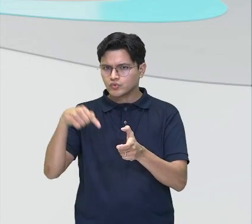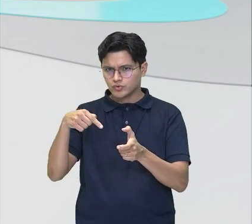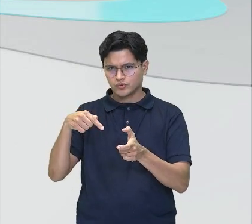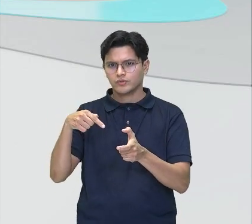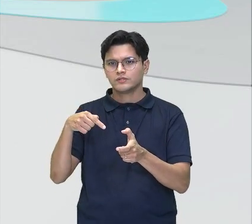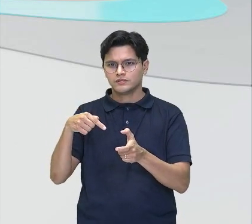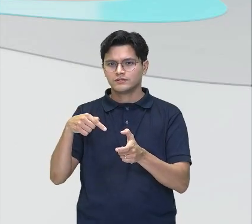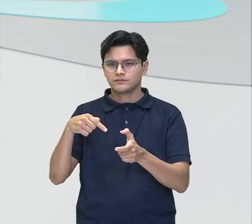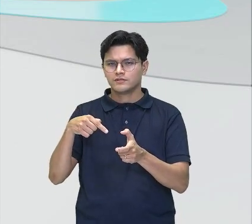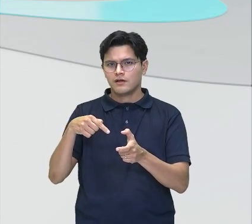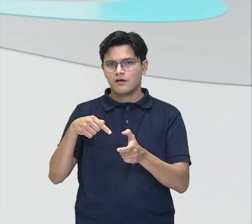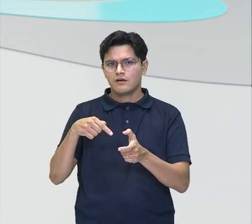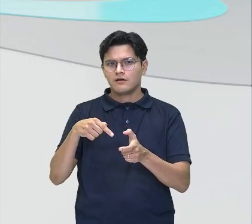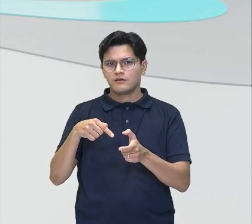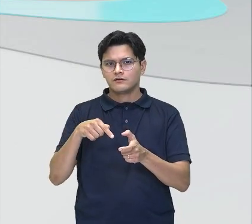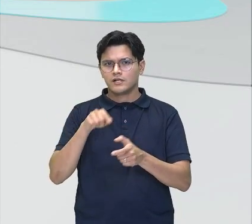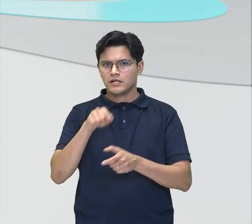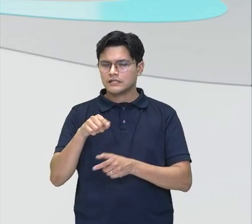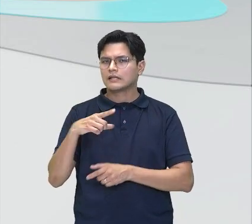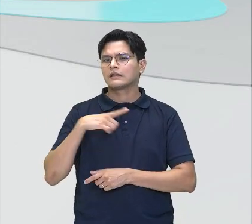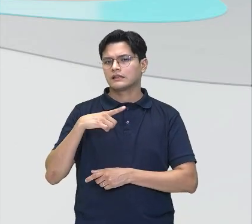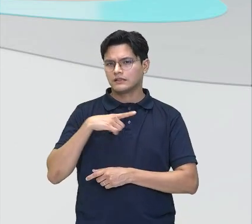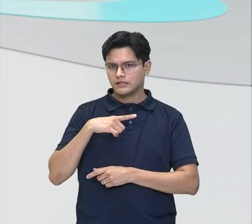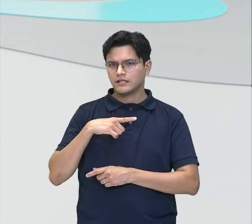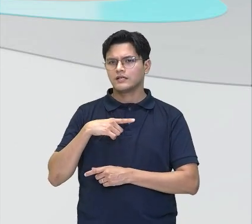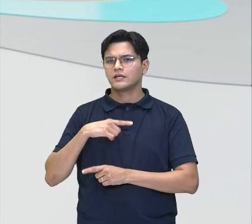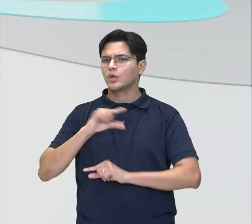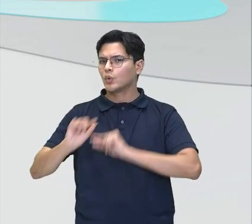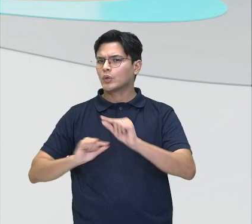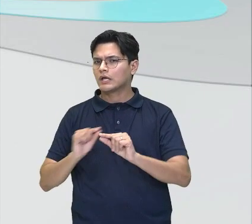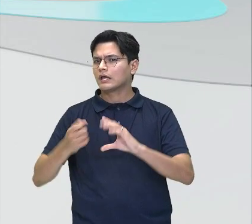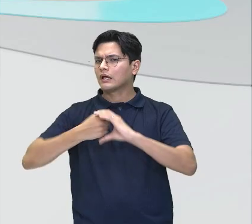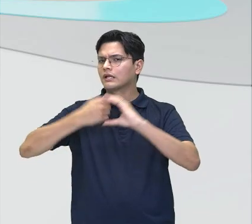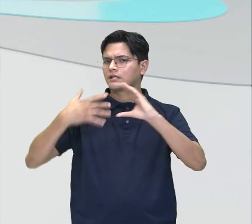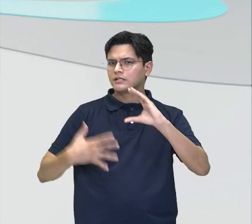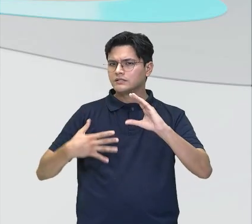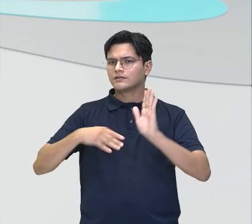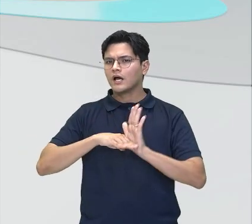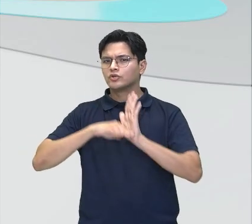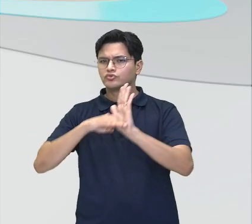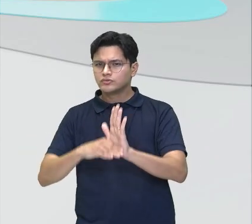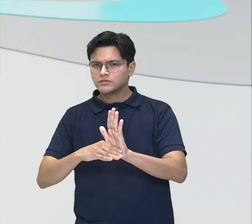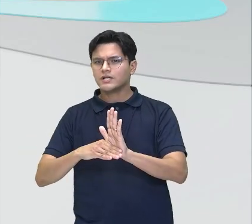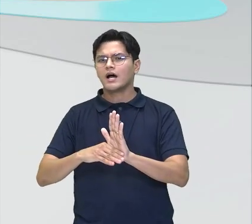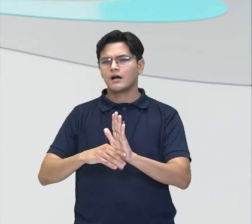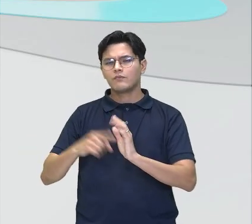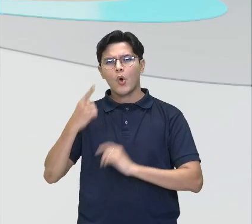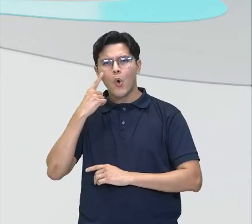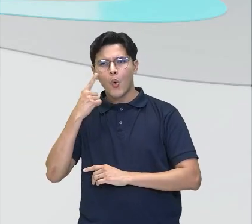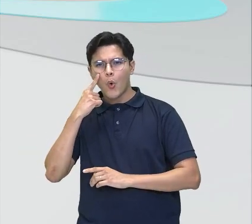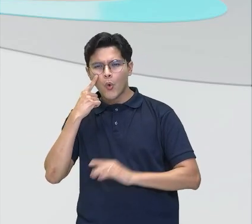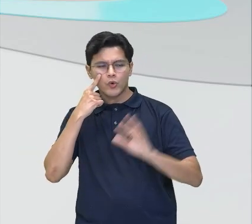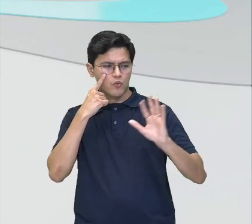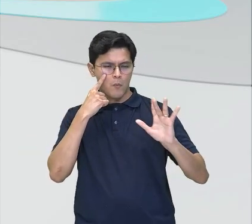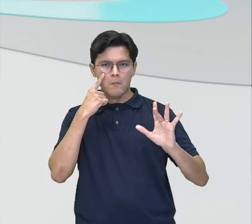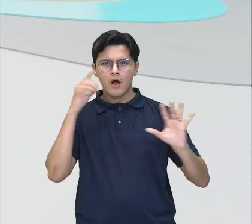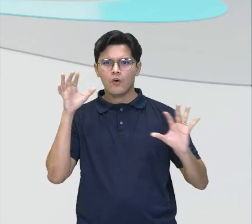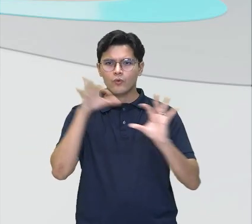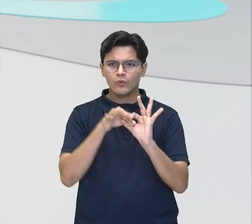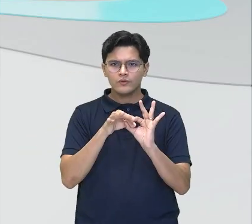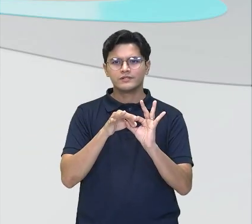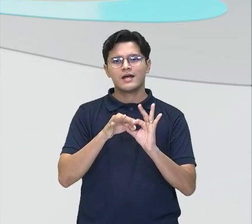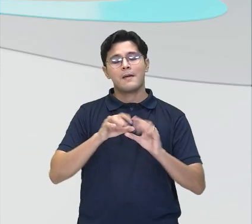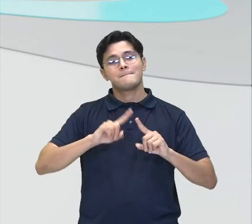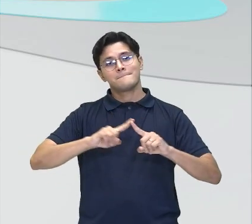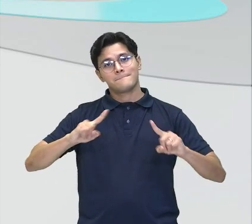a característica da coordenação olho e mão, né? Traga o posicionamento estratégico, mas é uma